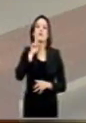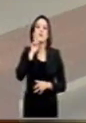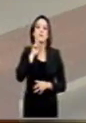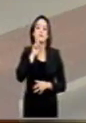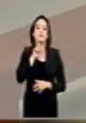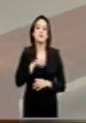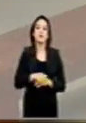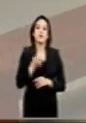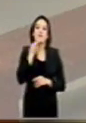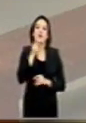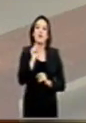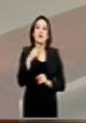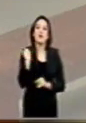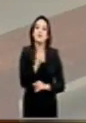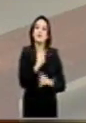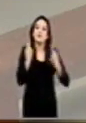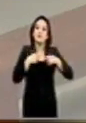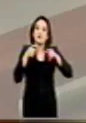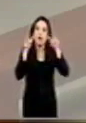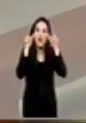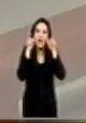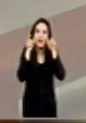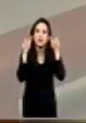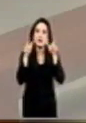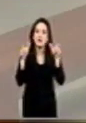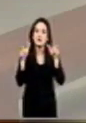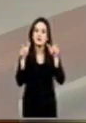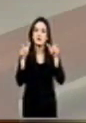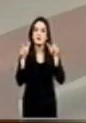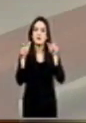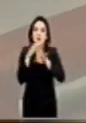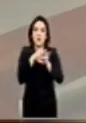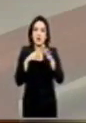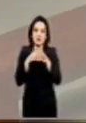estar atentos ao que está entrando no direito penal.